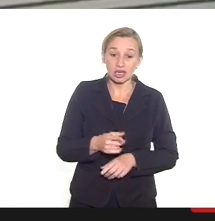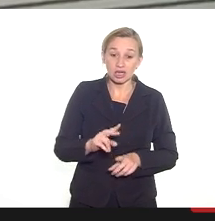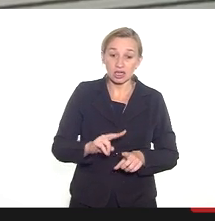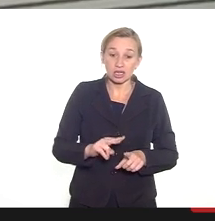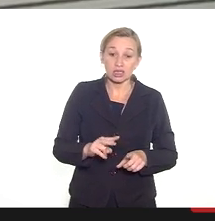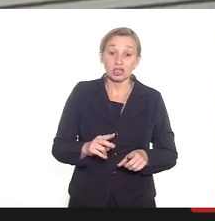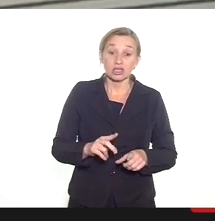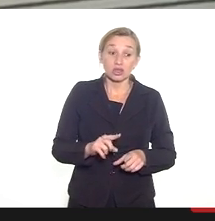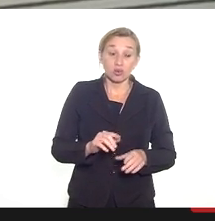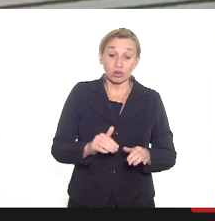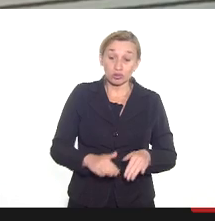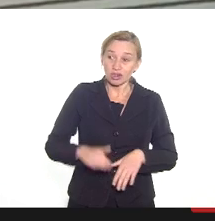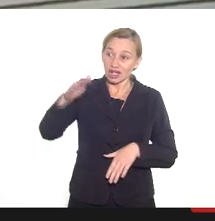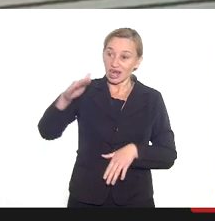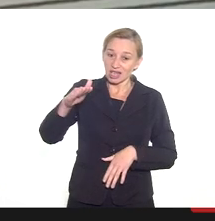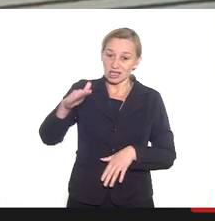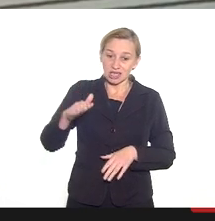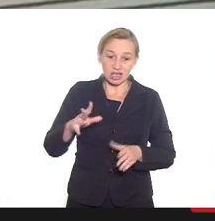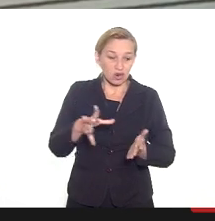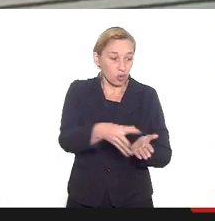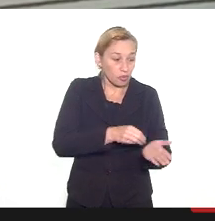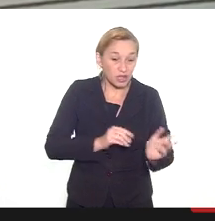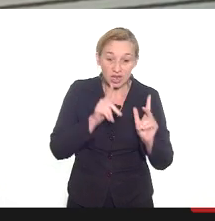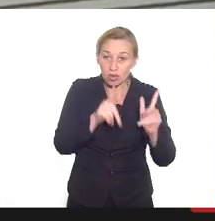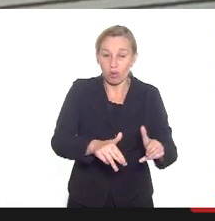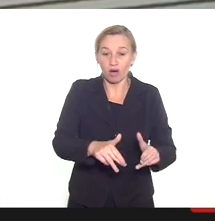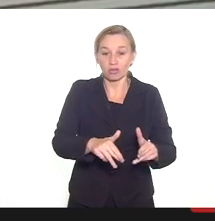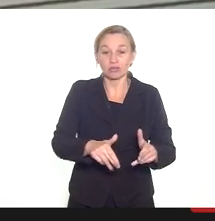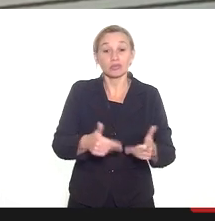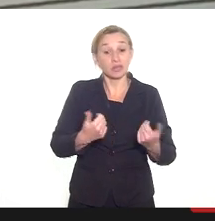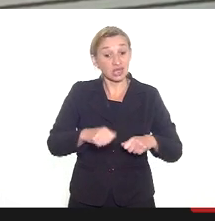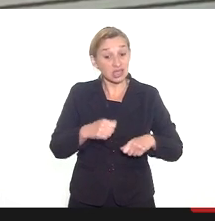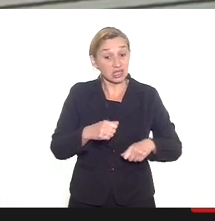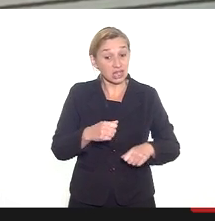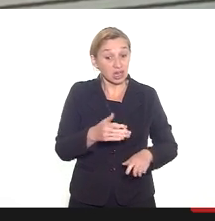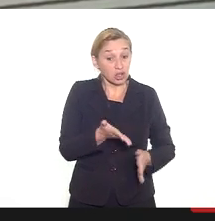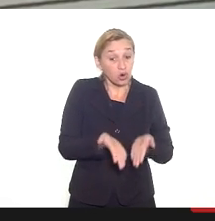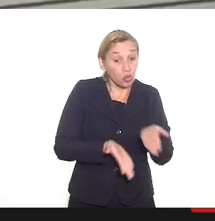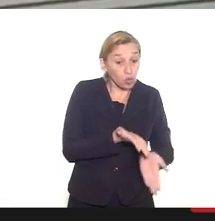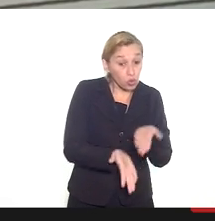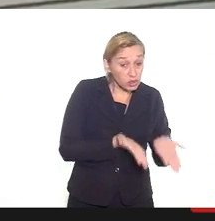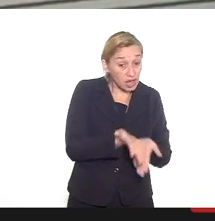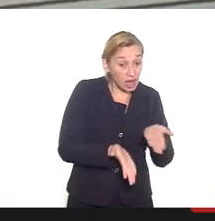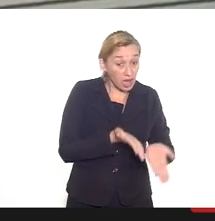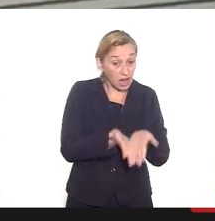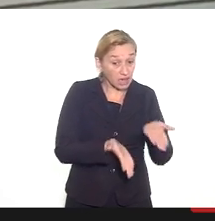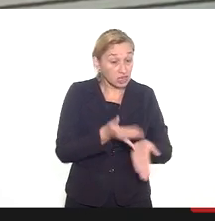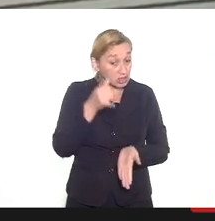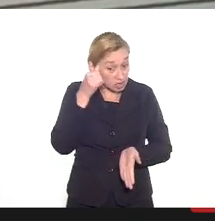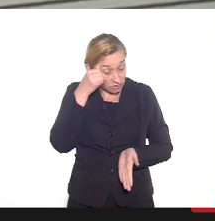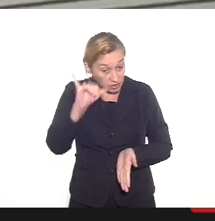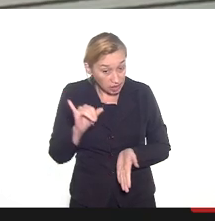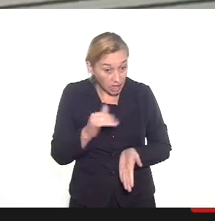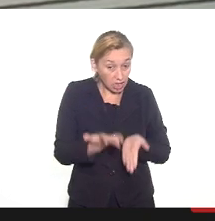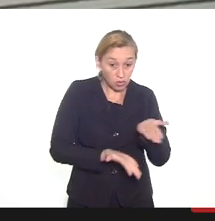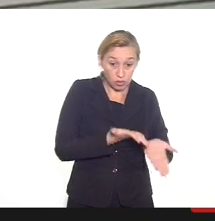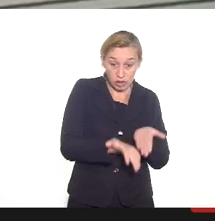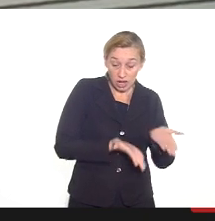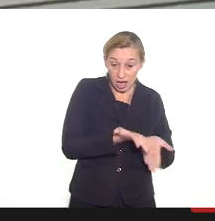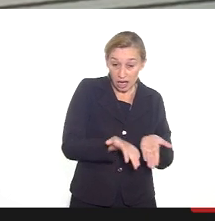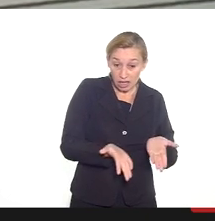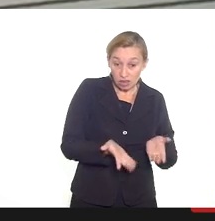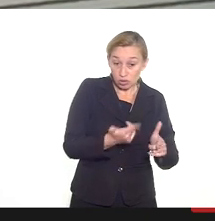numa fase adulta da vida deles. A gente tem que combater lá embaixo, a gente tem que trabalhar tudo, trabalhar a prevenção, trabalhar os problemas que